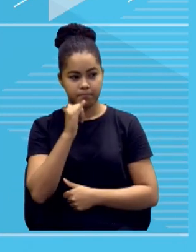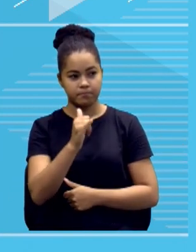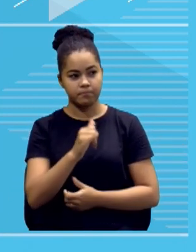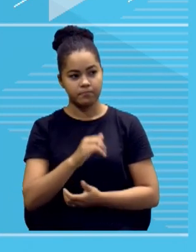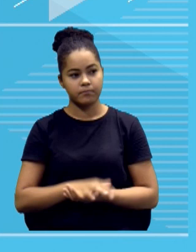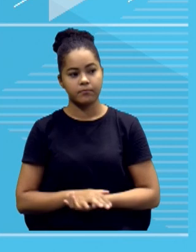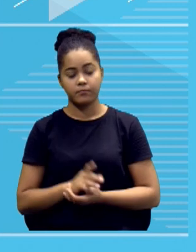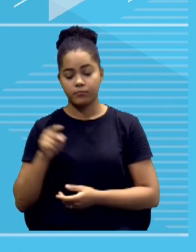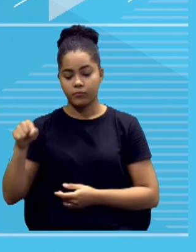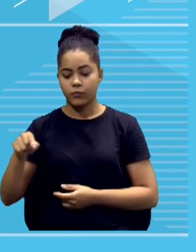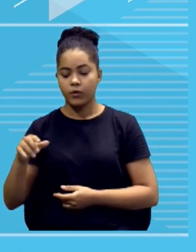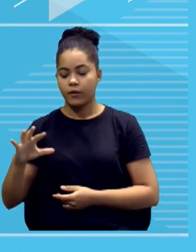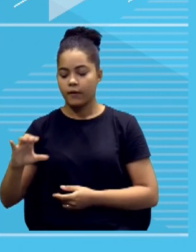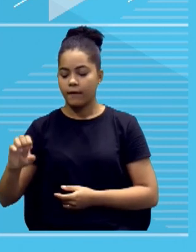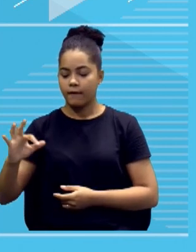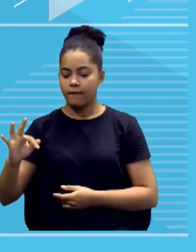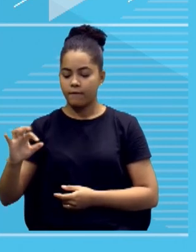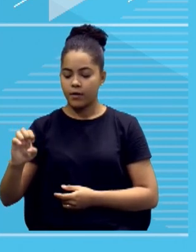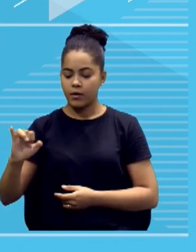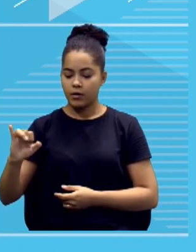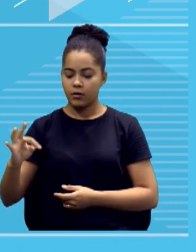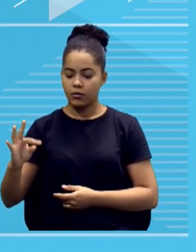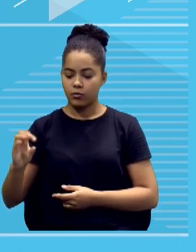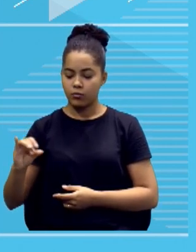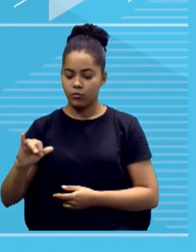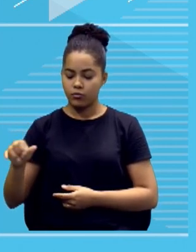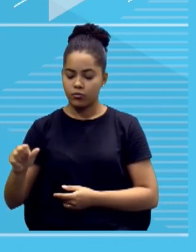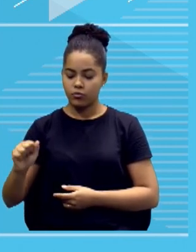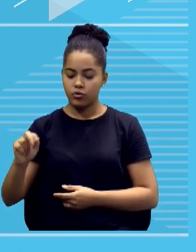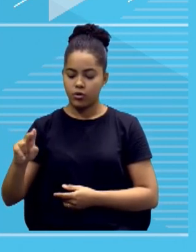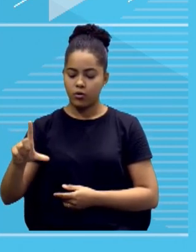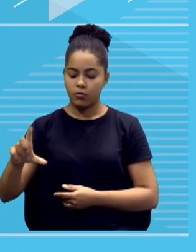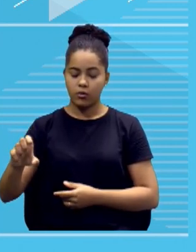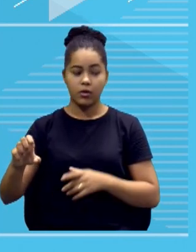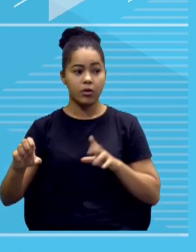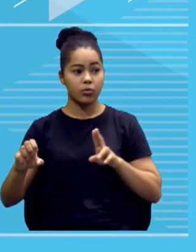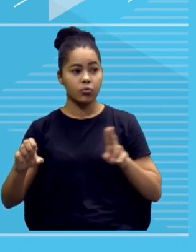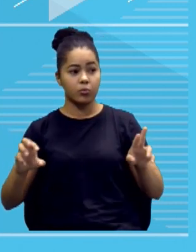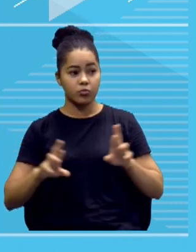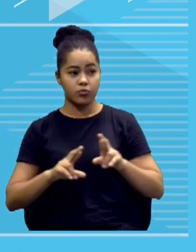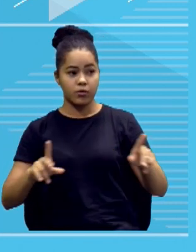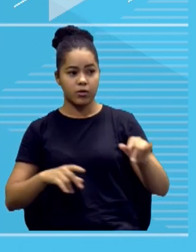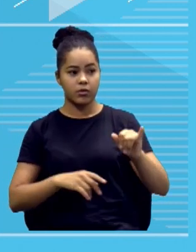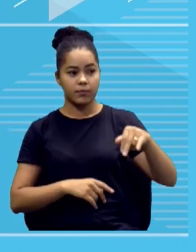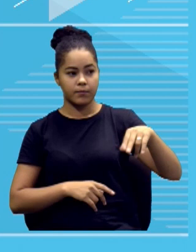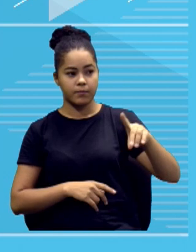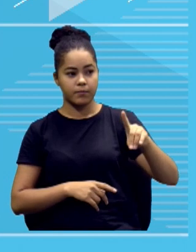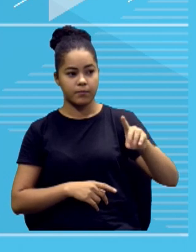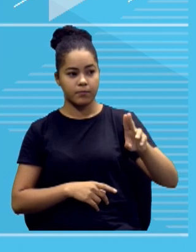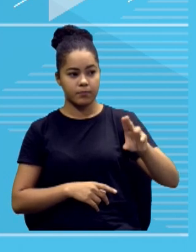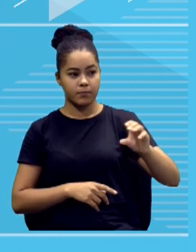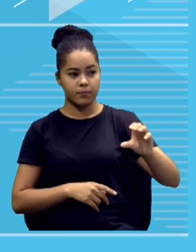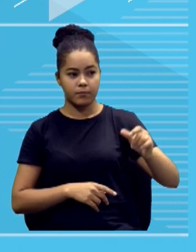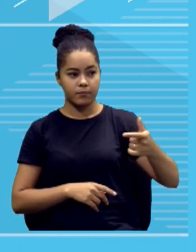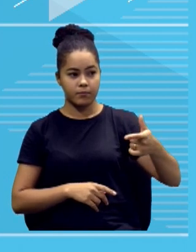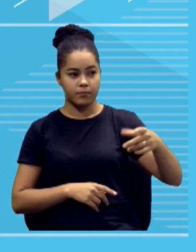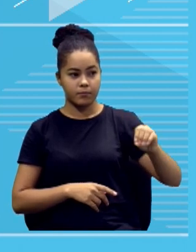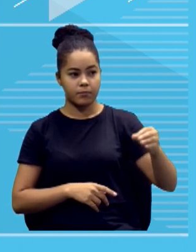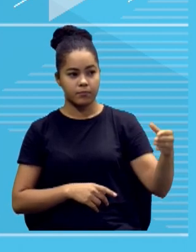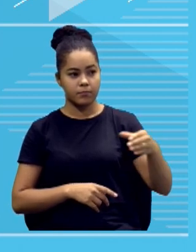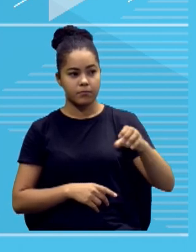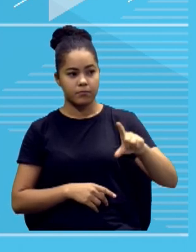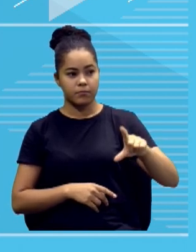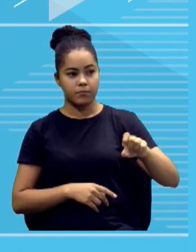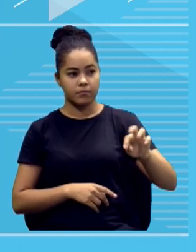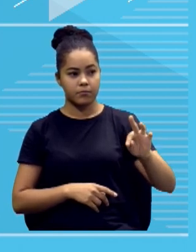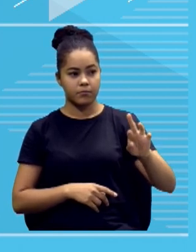Joule. Aqui o nome é indução eletromagnética. Esse processo consiste em mudar